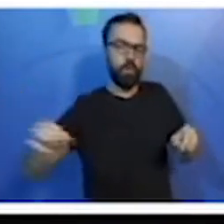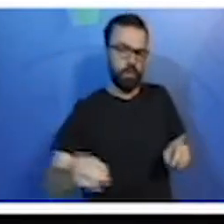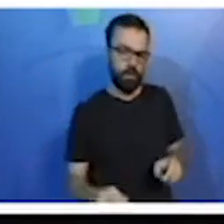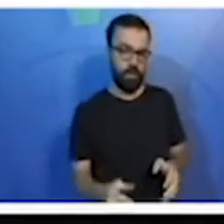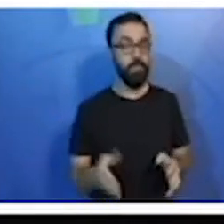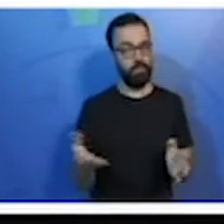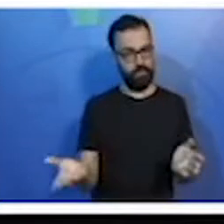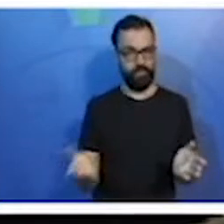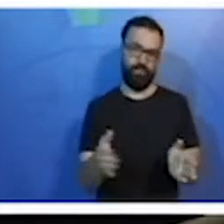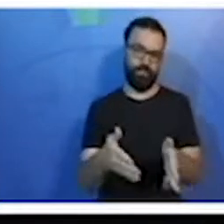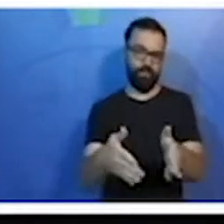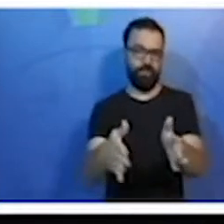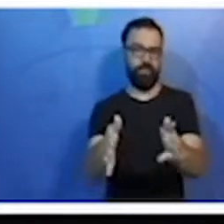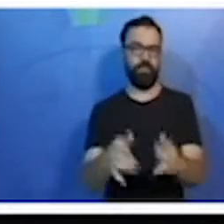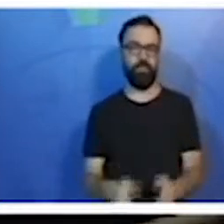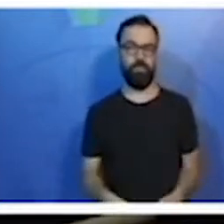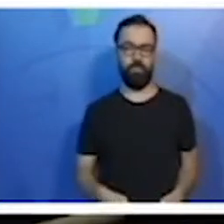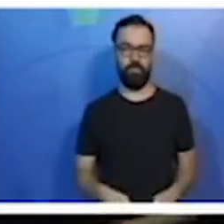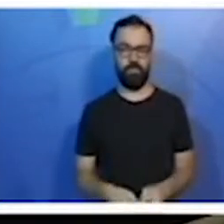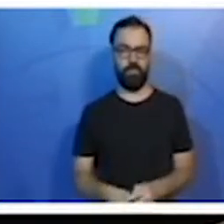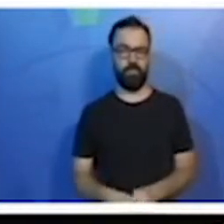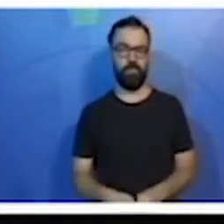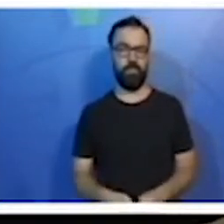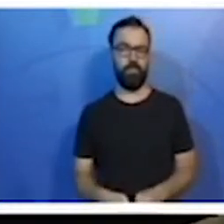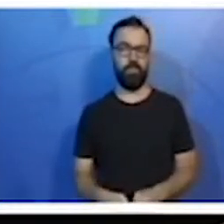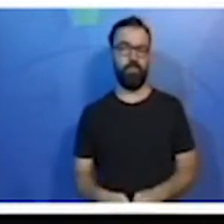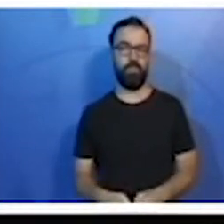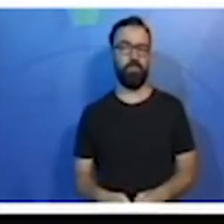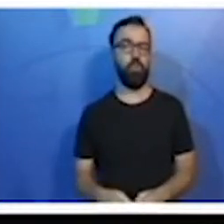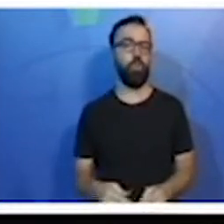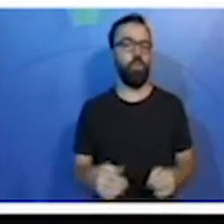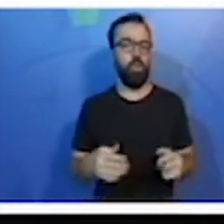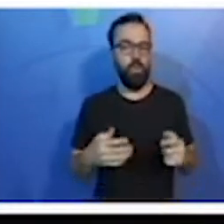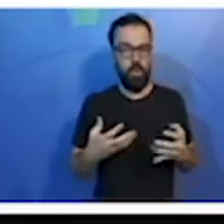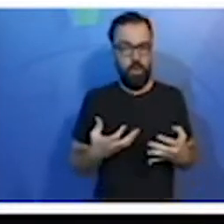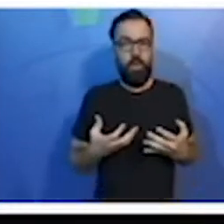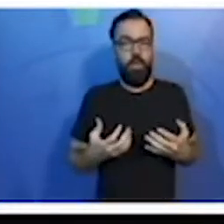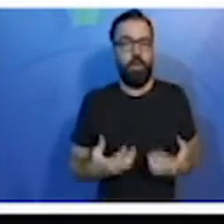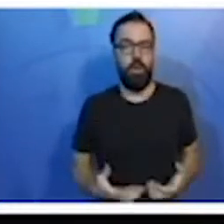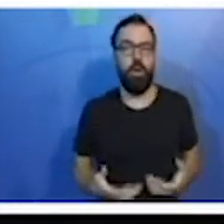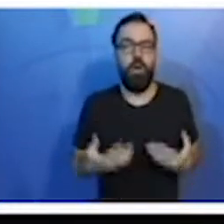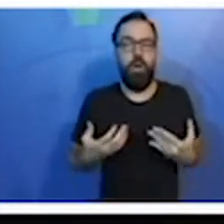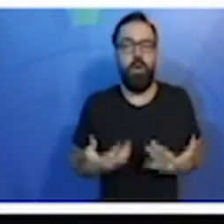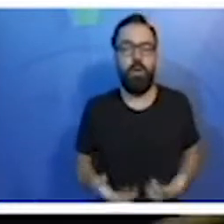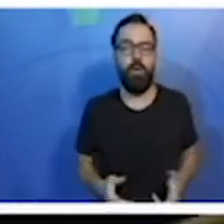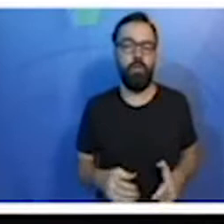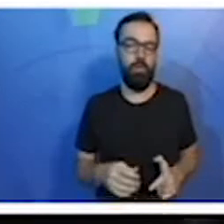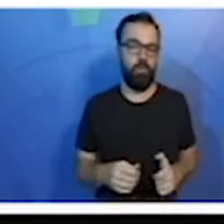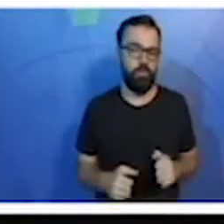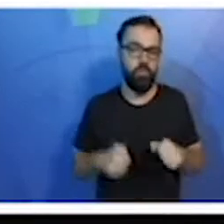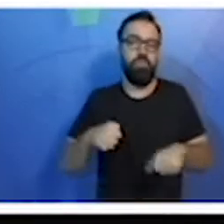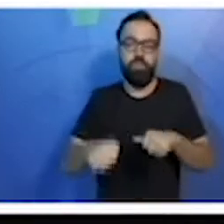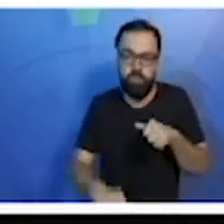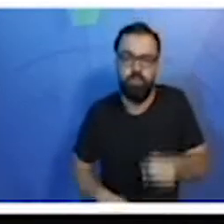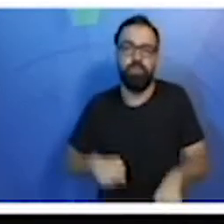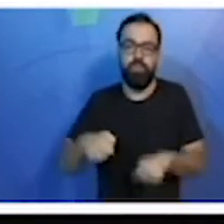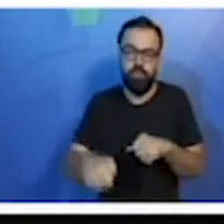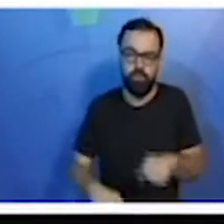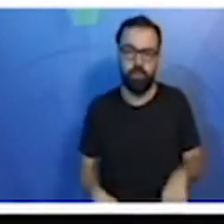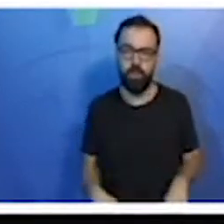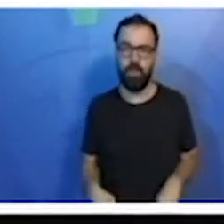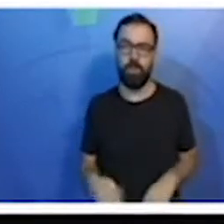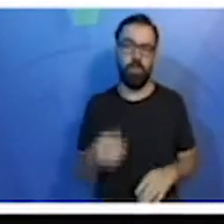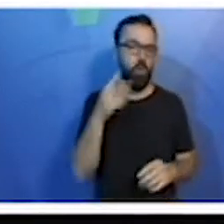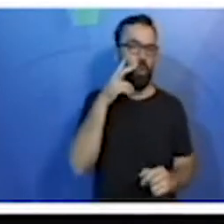realizadas em estradas né Essas essas provas elas são penosos porque elas são provas de longa duração só que os atletas eles são